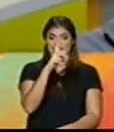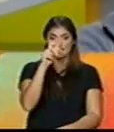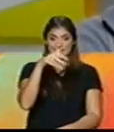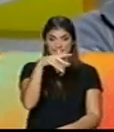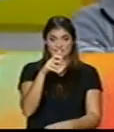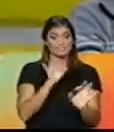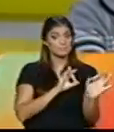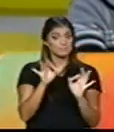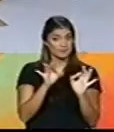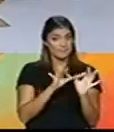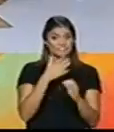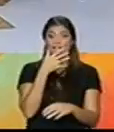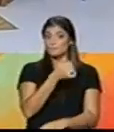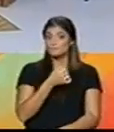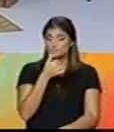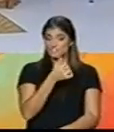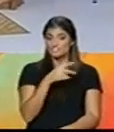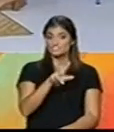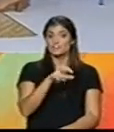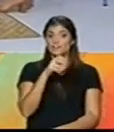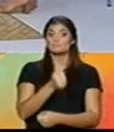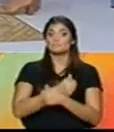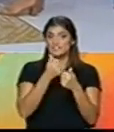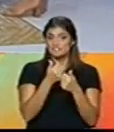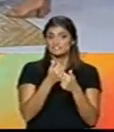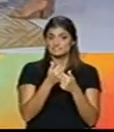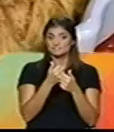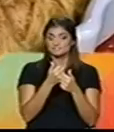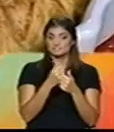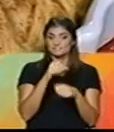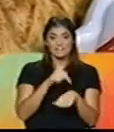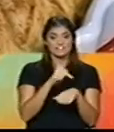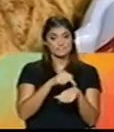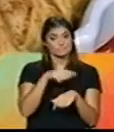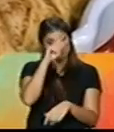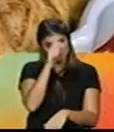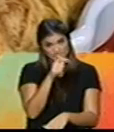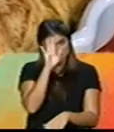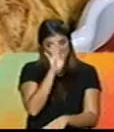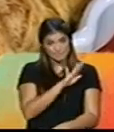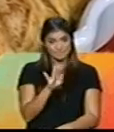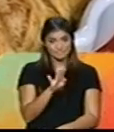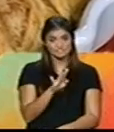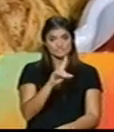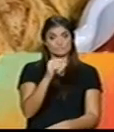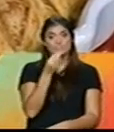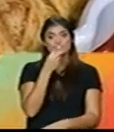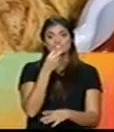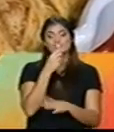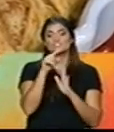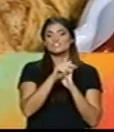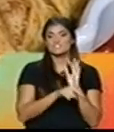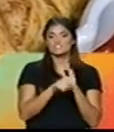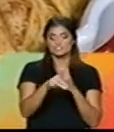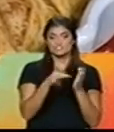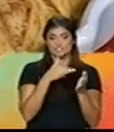Isabel está pronta, está bonita. A nossa cheira é sempre bem. Mais acelerada, atenção, porque há tempos a cumprir no claro, forno. Não é? Claro que sim. E é uma das receitas, então,